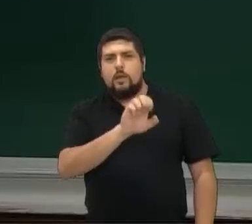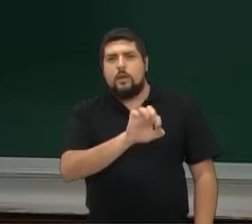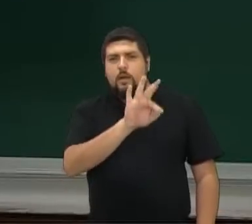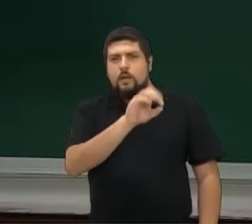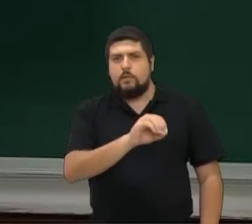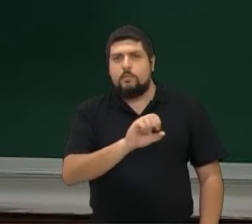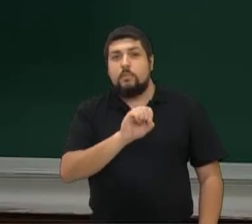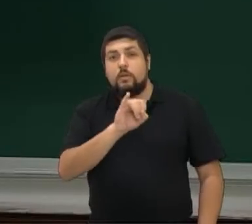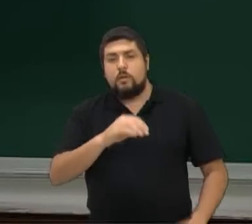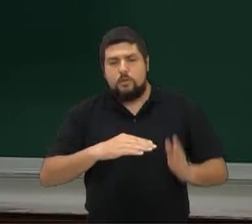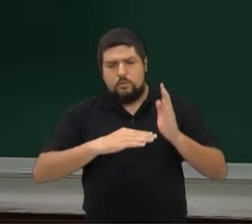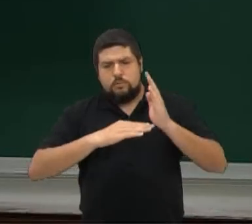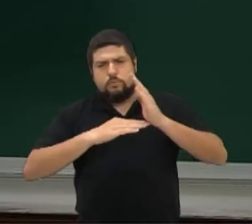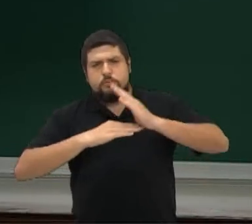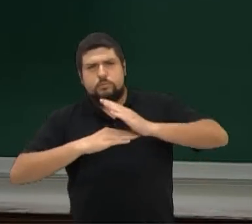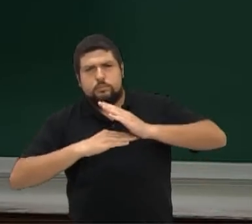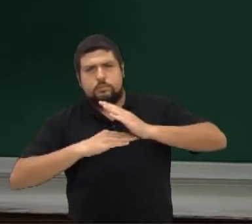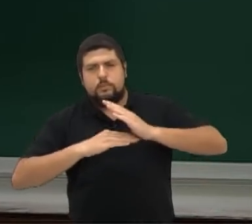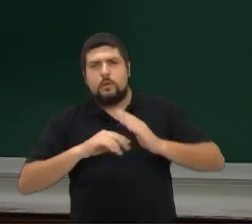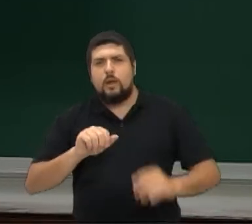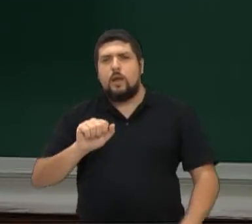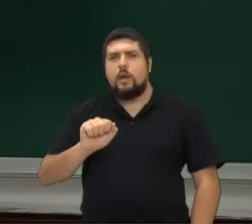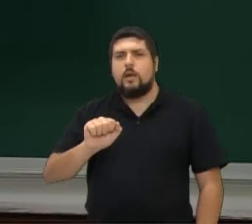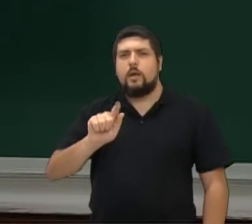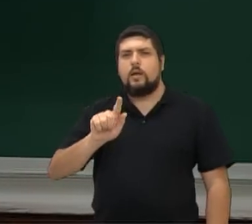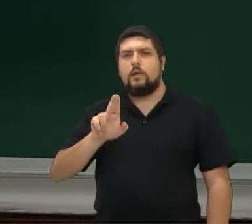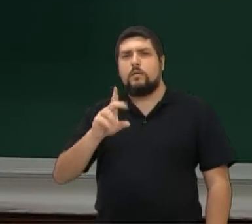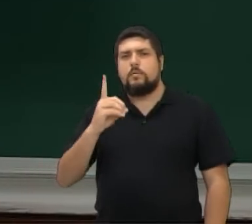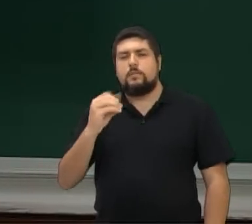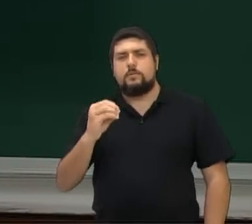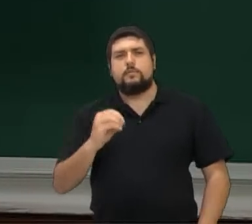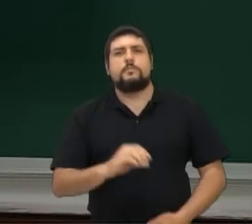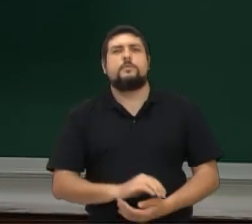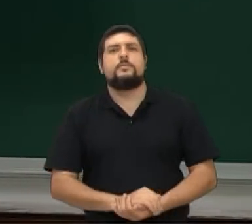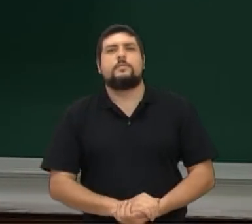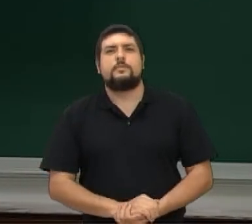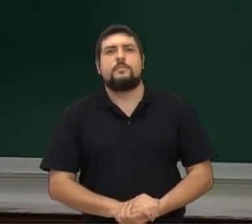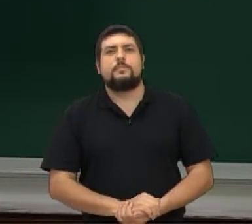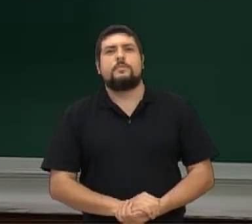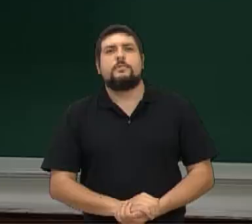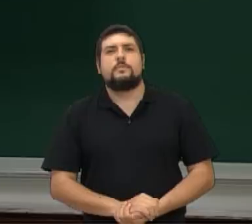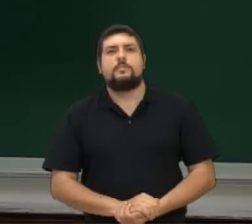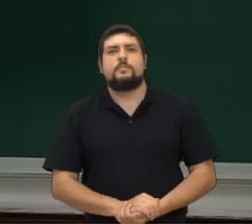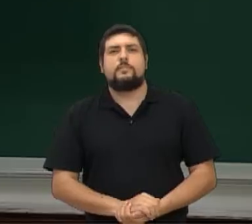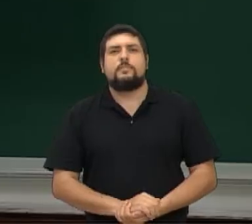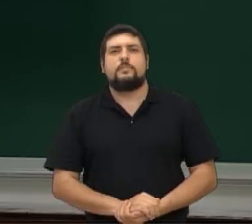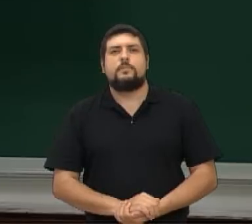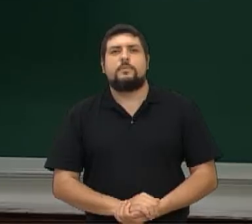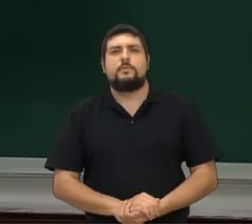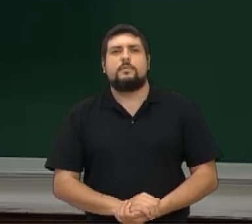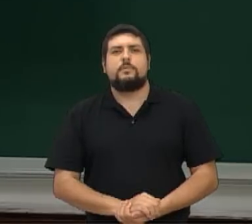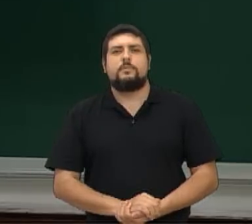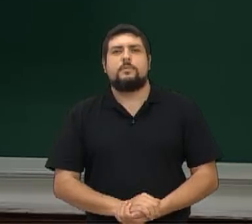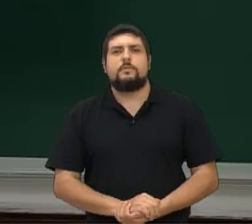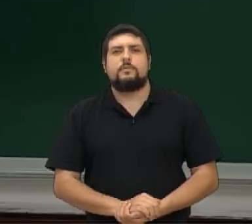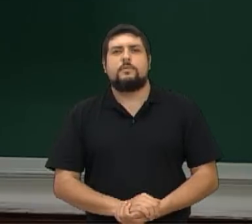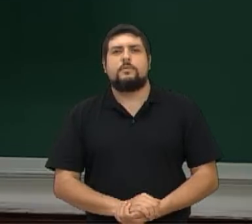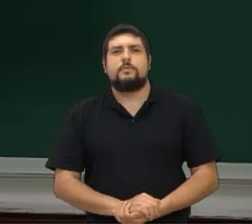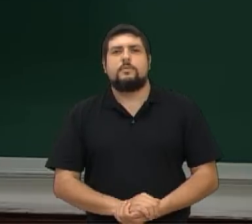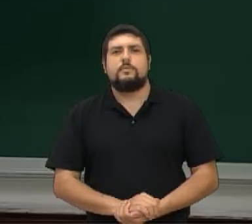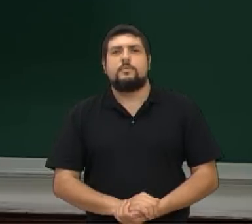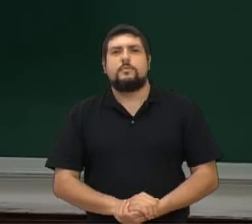agudo ao mesmo tempo, tá? Já aqui, ele está representando dois ângulos diferentes